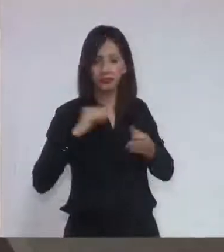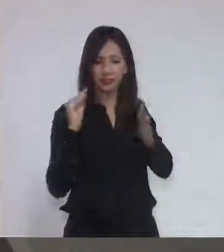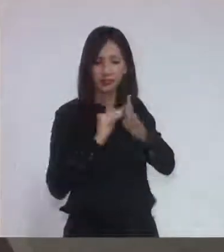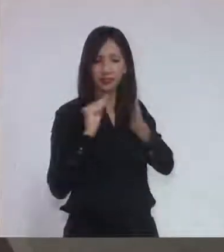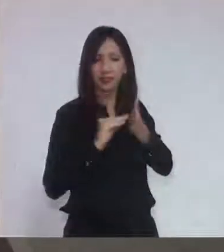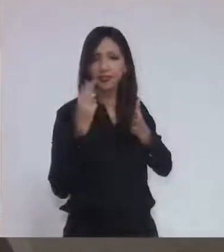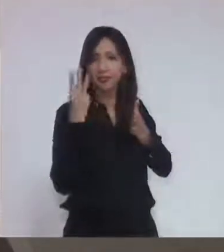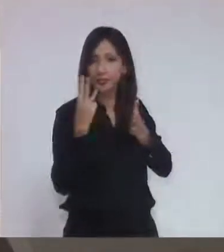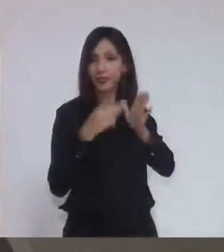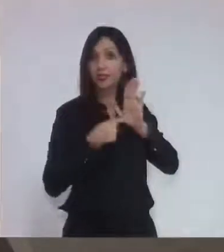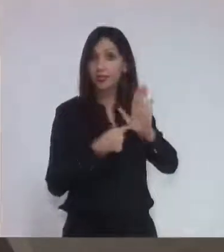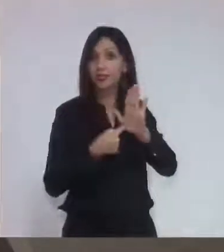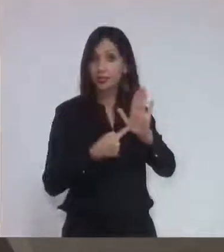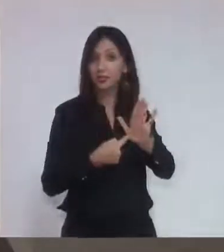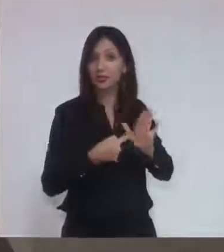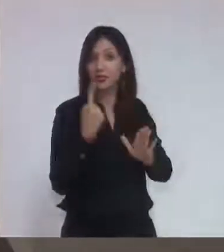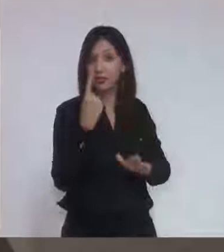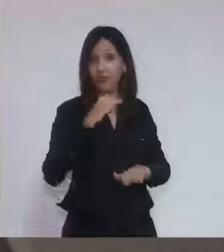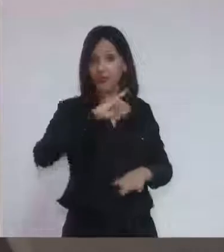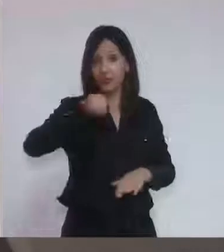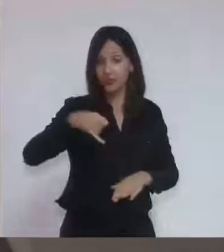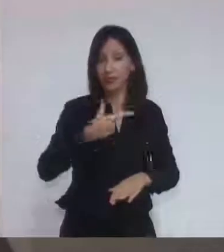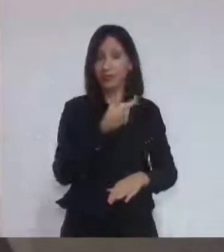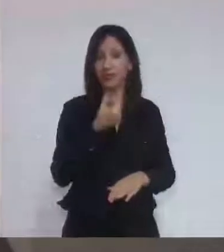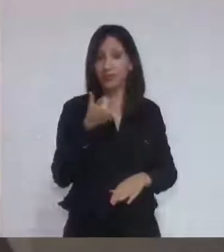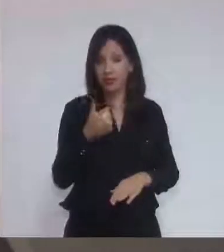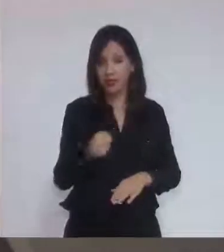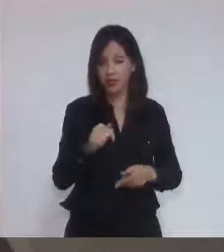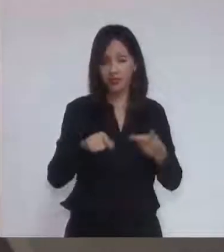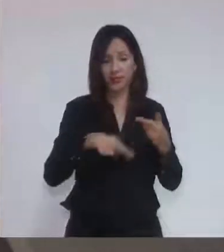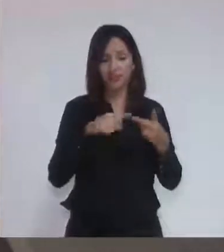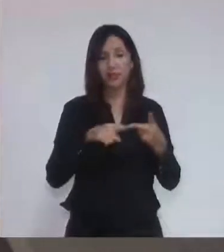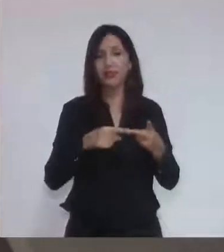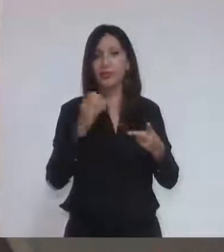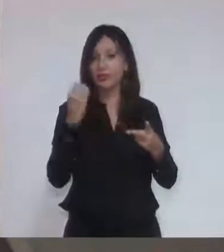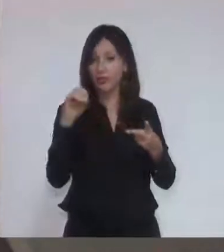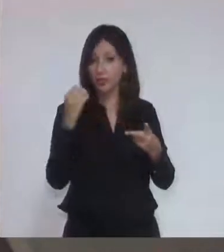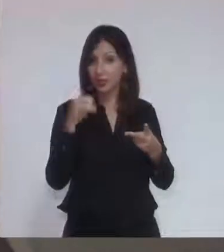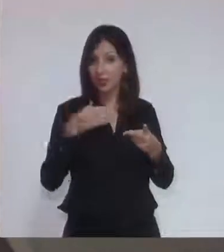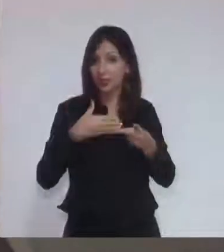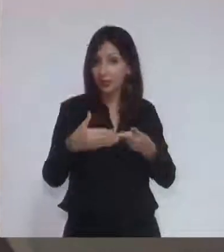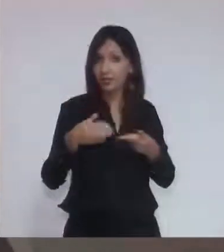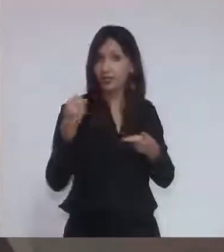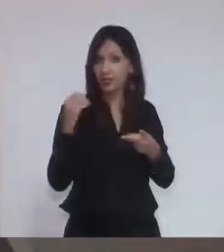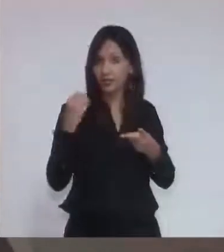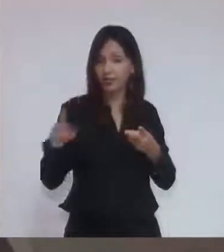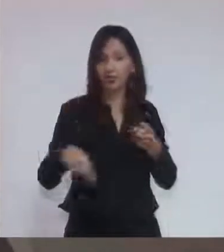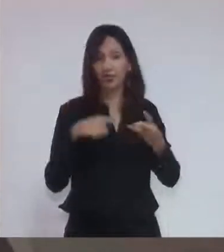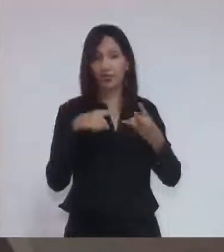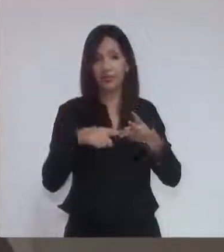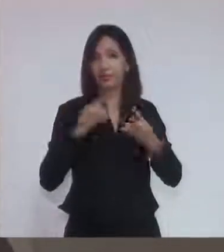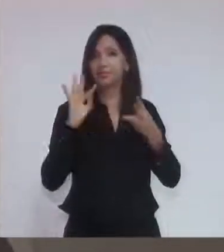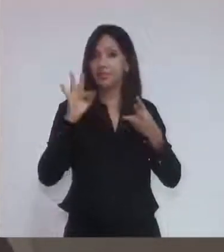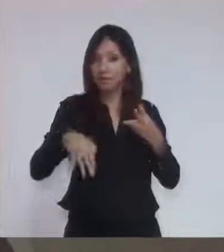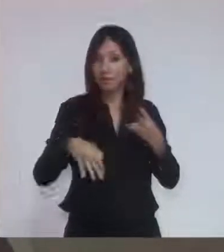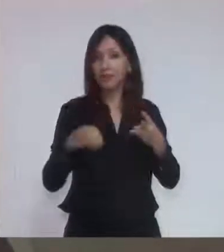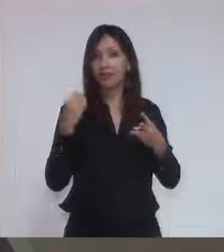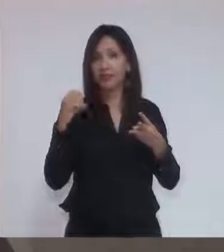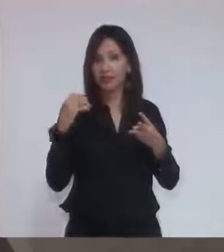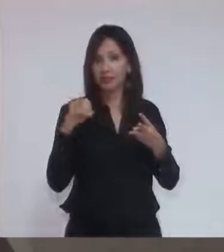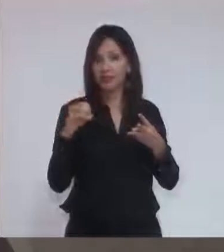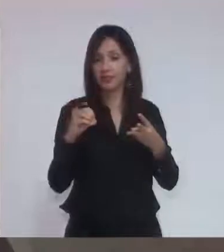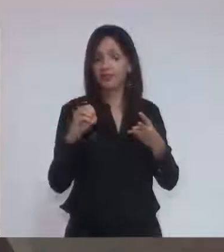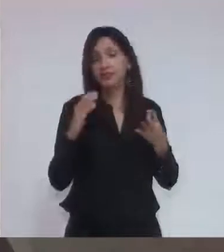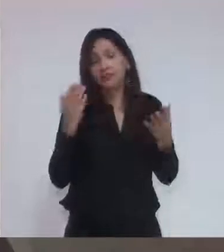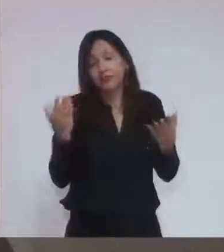3 indicações. Uma em janeiro de 2017, uma em outubro, no começo de outubro, e uma outra no final de outubro.